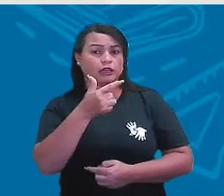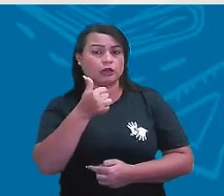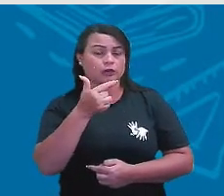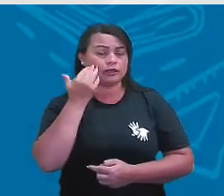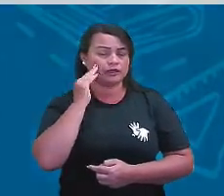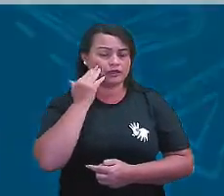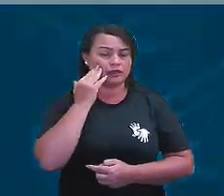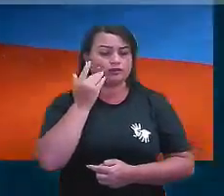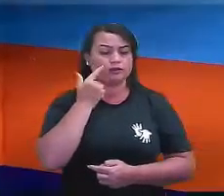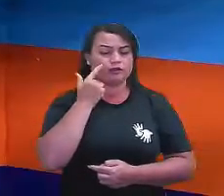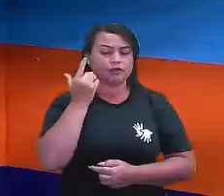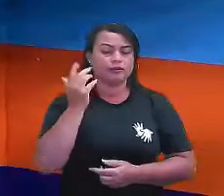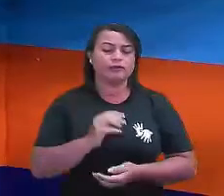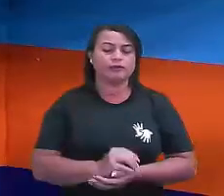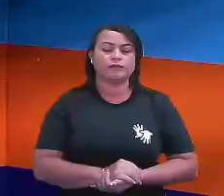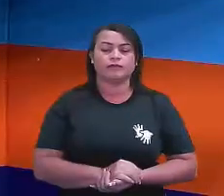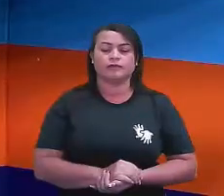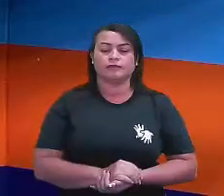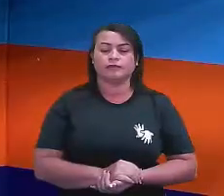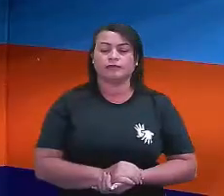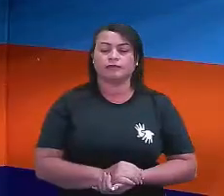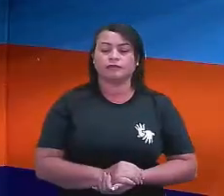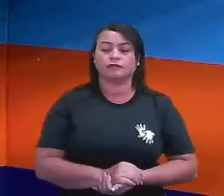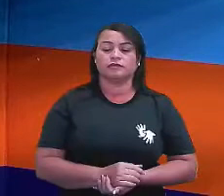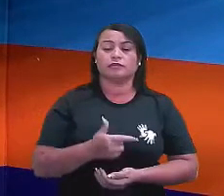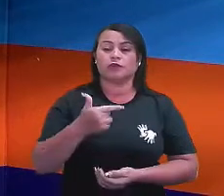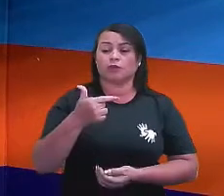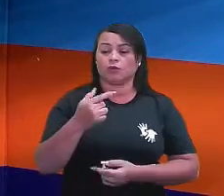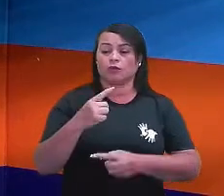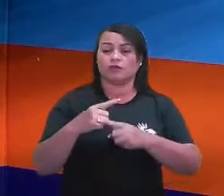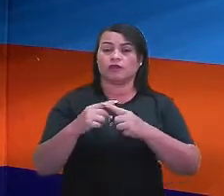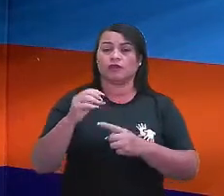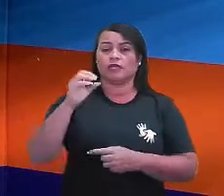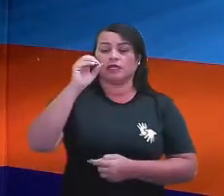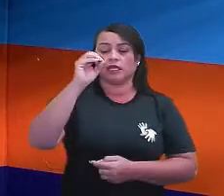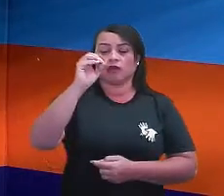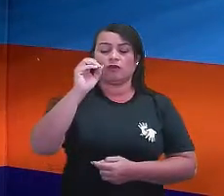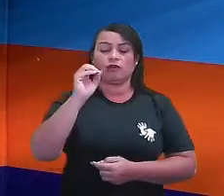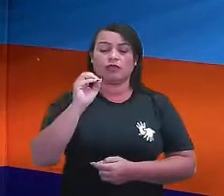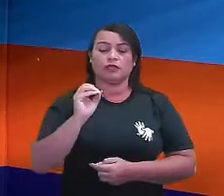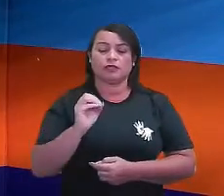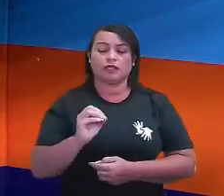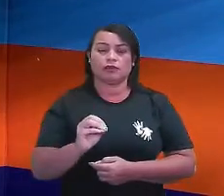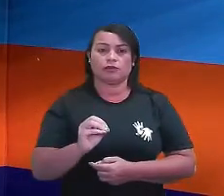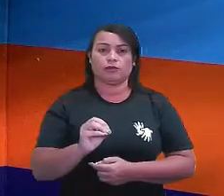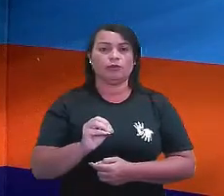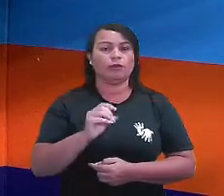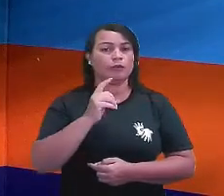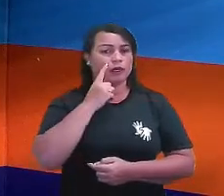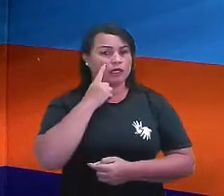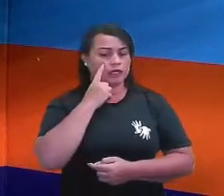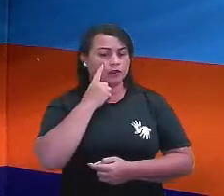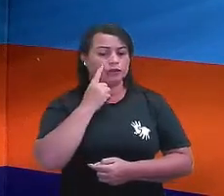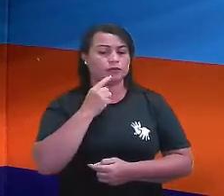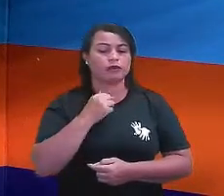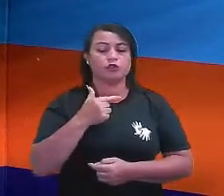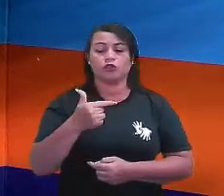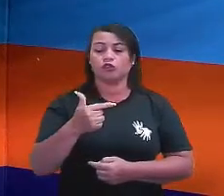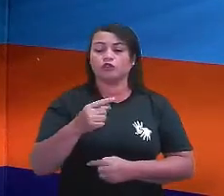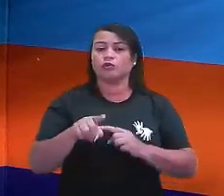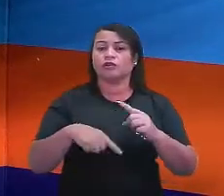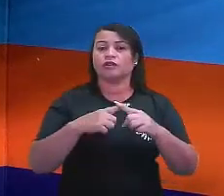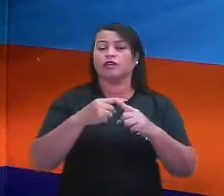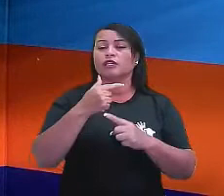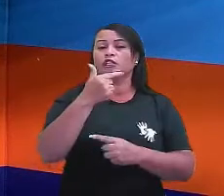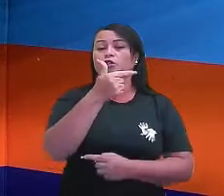Então, preste atenção. Eu vou fazer 2 vezes 0, que vai dar 0. Aí, agora, eu vou fazer 2 vezes